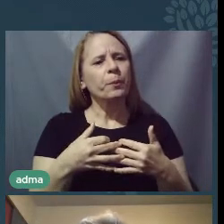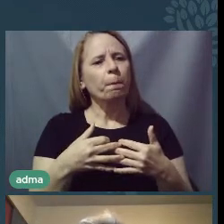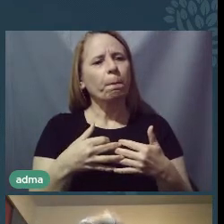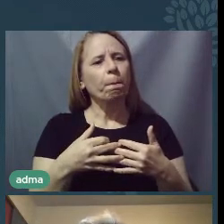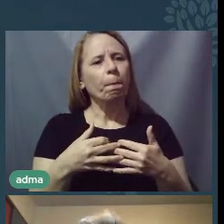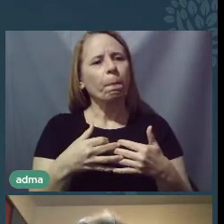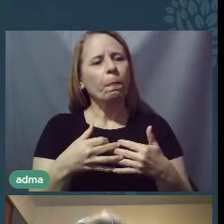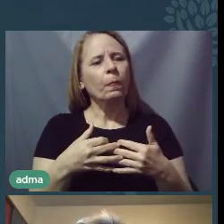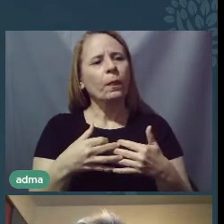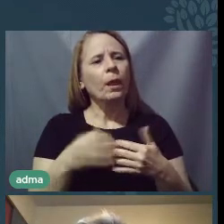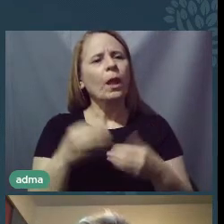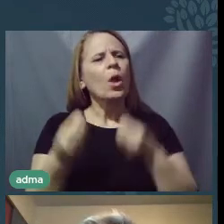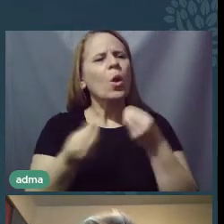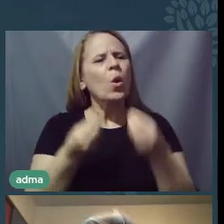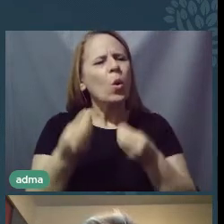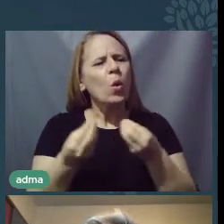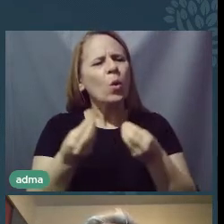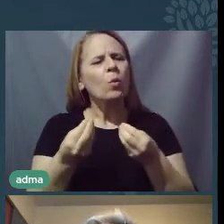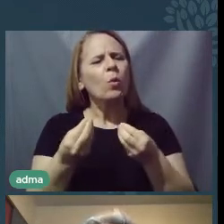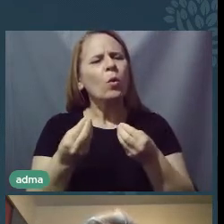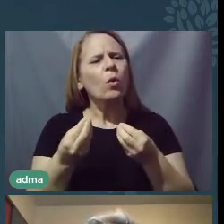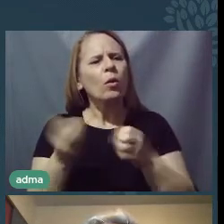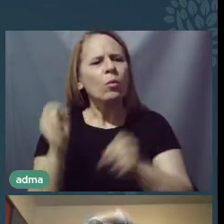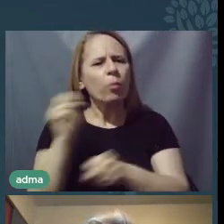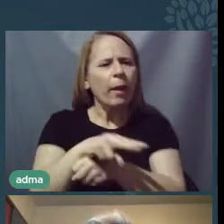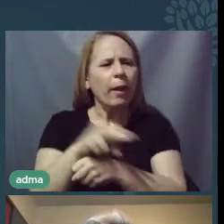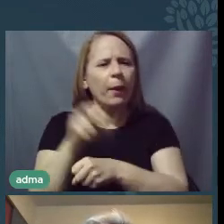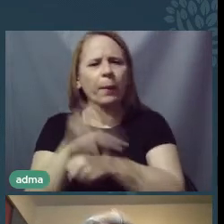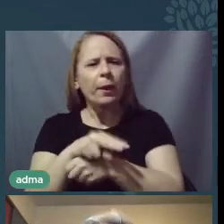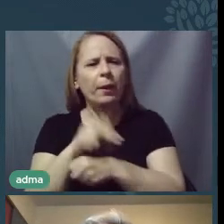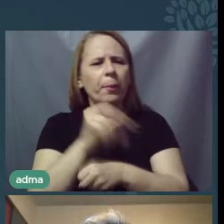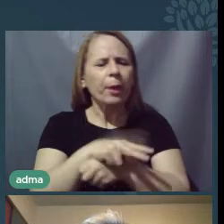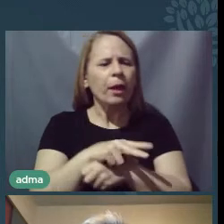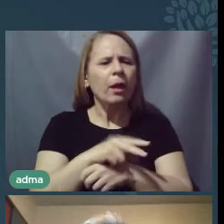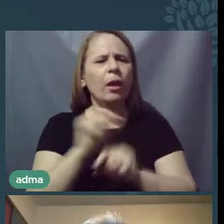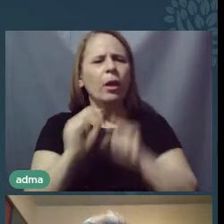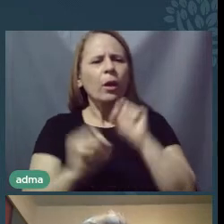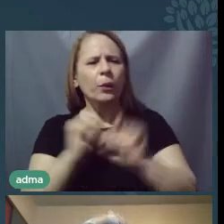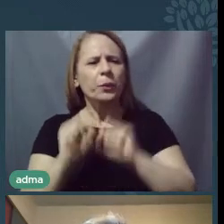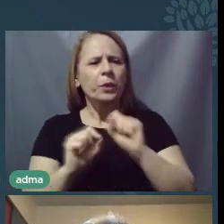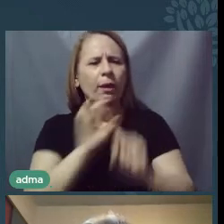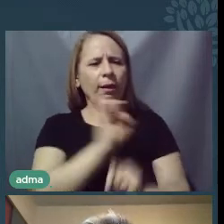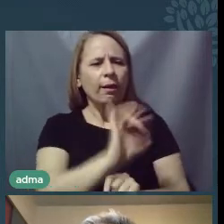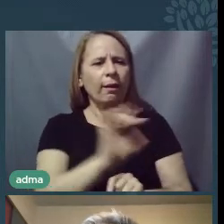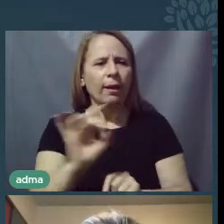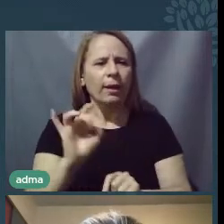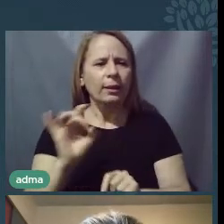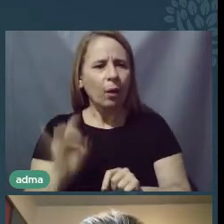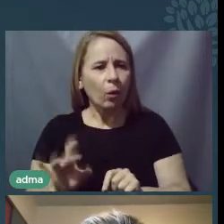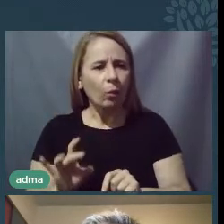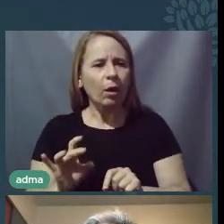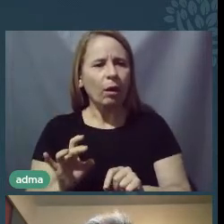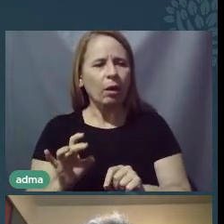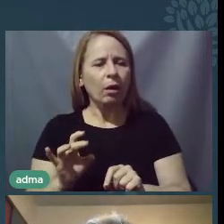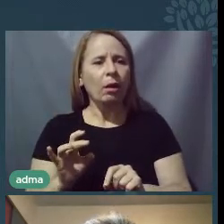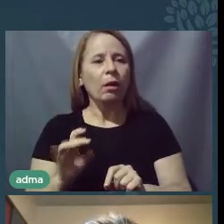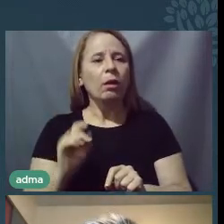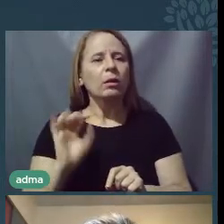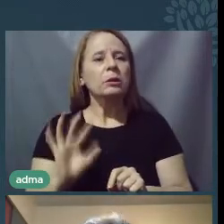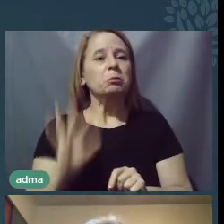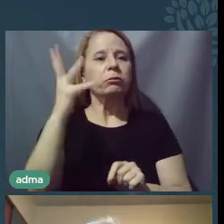de adesão necessário para que eu pudesse evitar cada uma dessas manifestações,